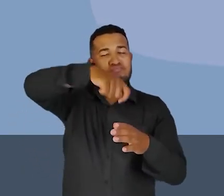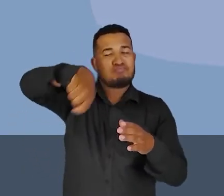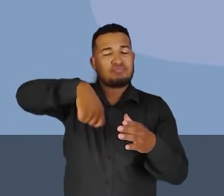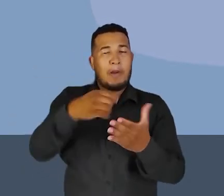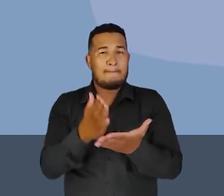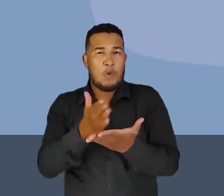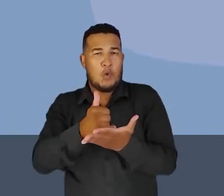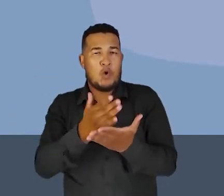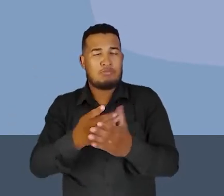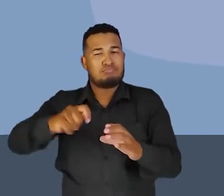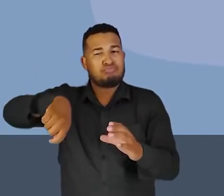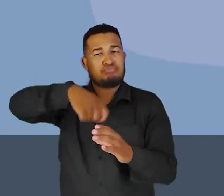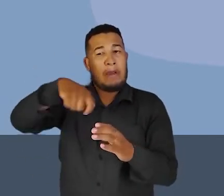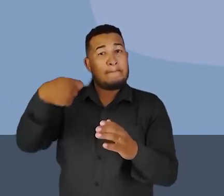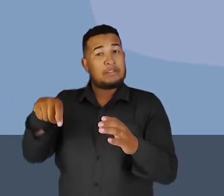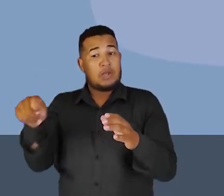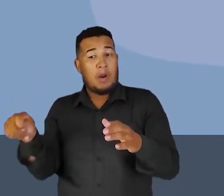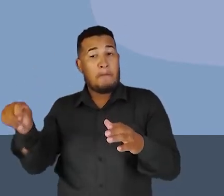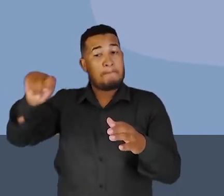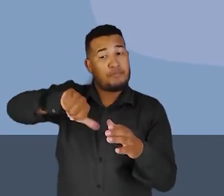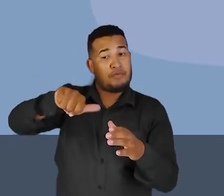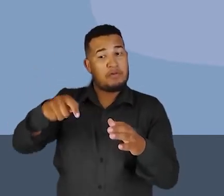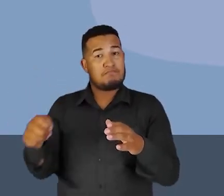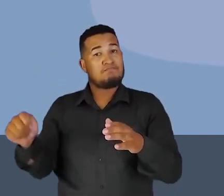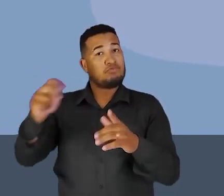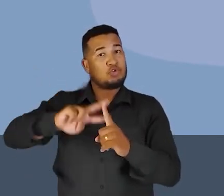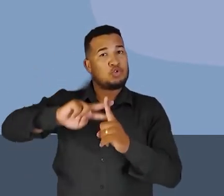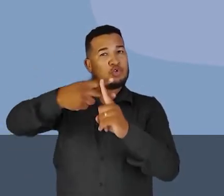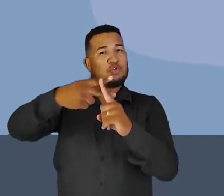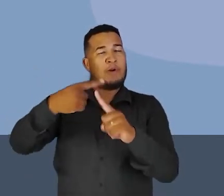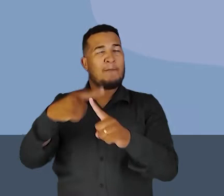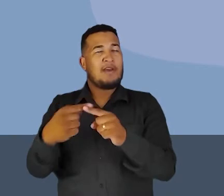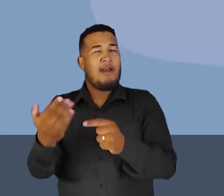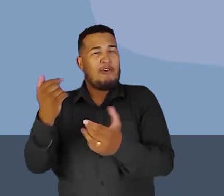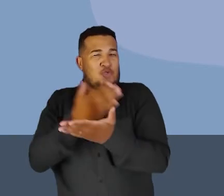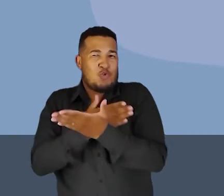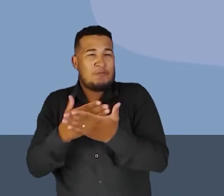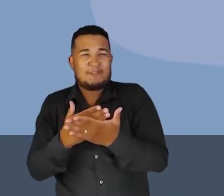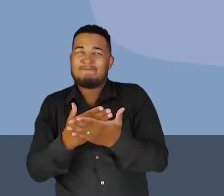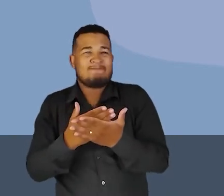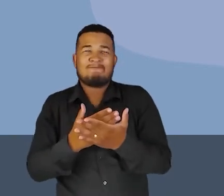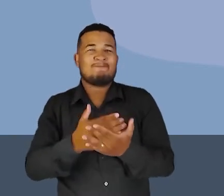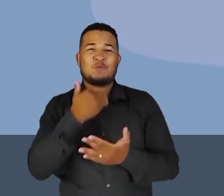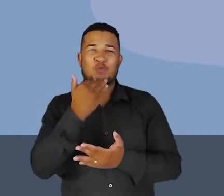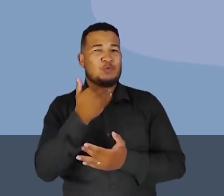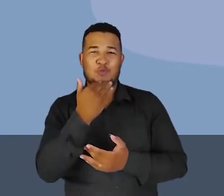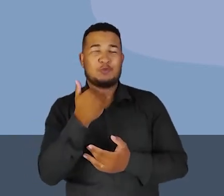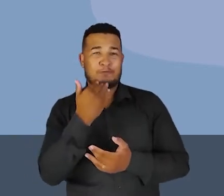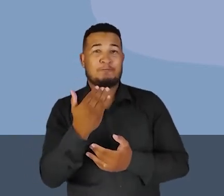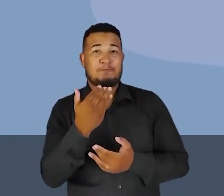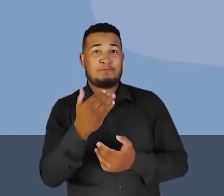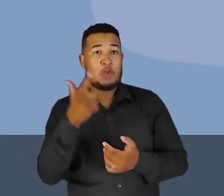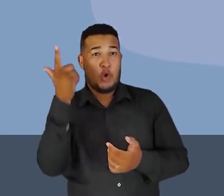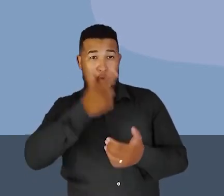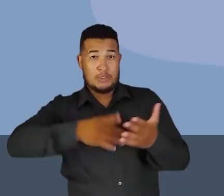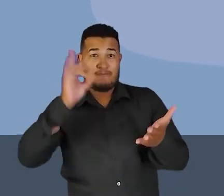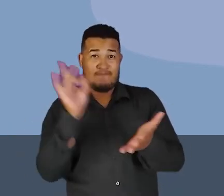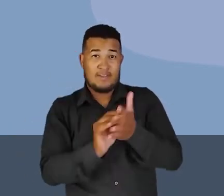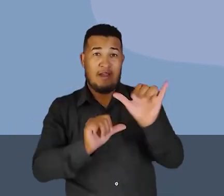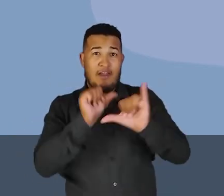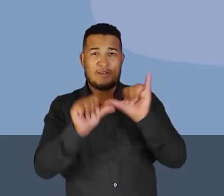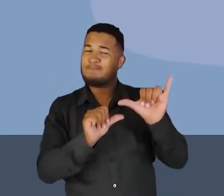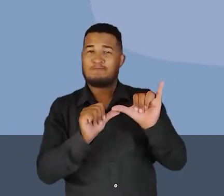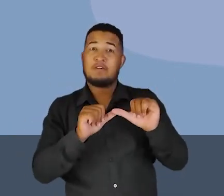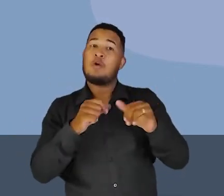vai ter que colocar uma quantidade maior, que aquela quantidade inicial que você tinha, ela não é suficiente para ocorrer a reação. Então,